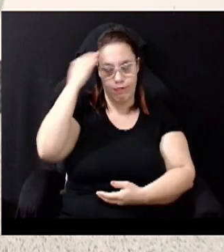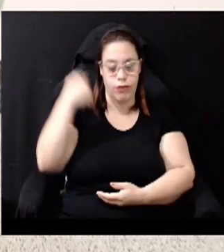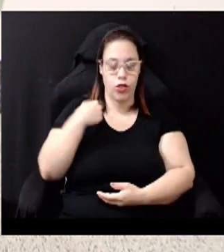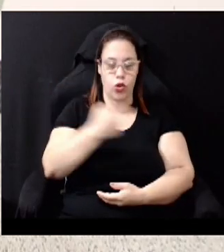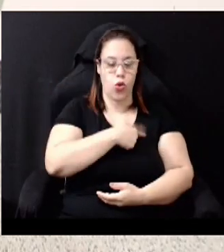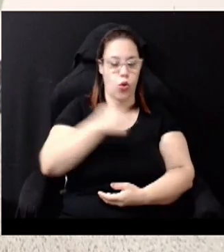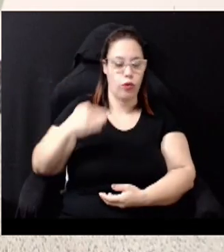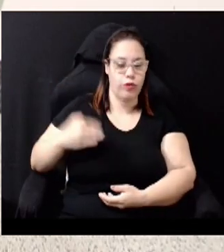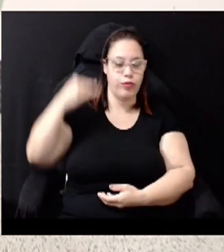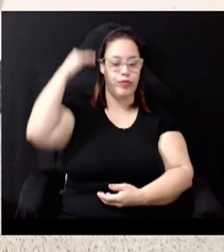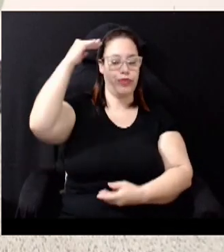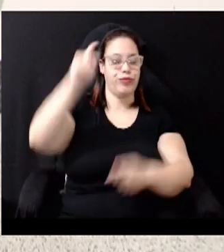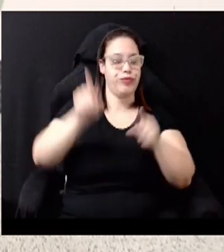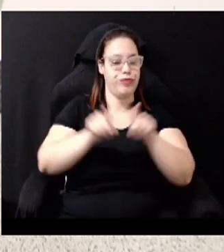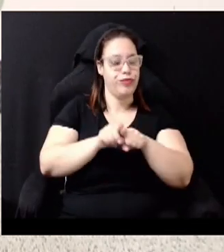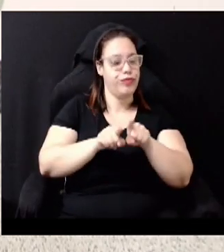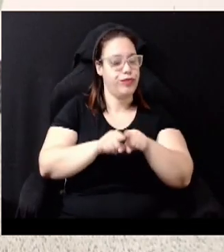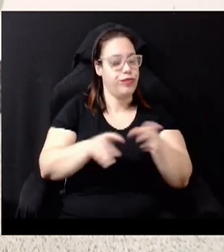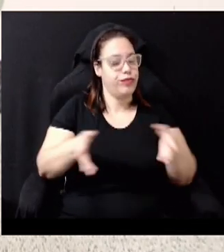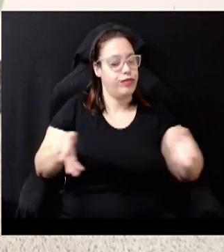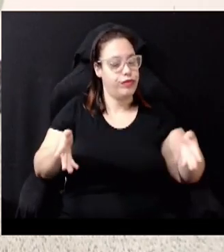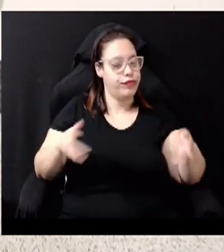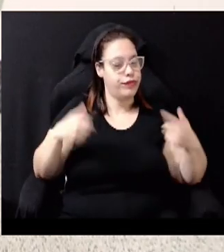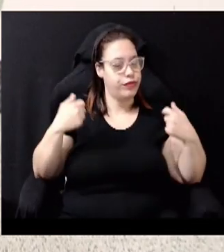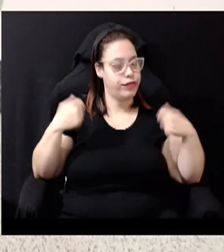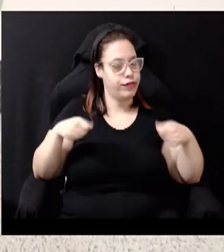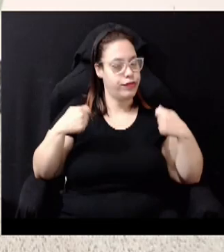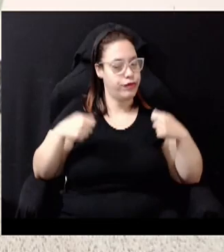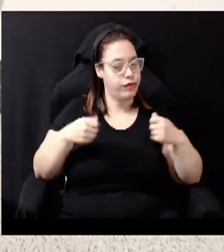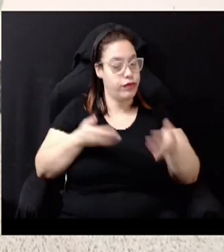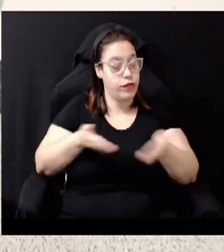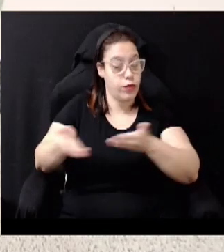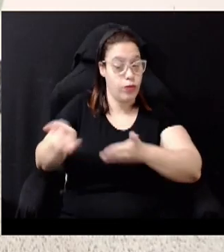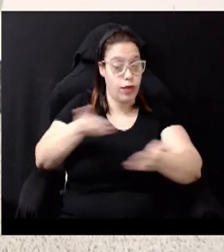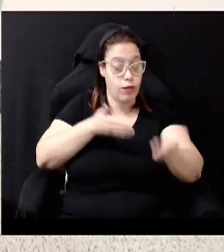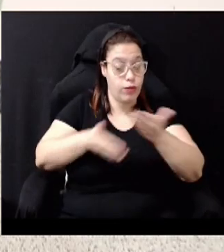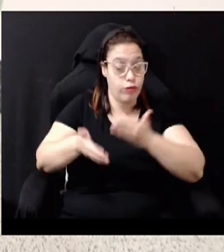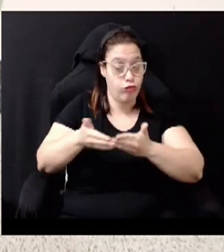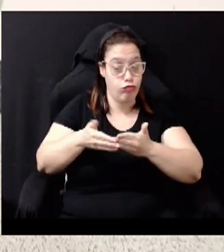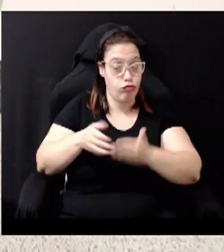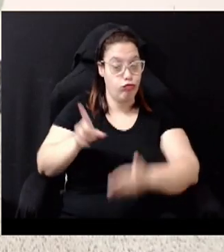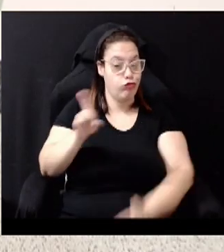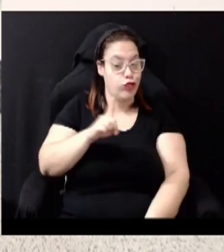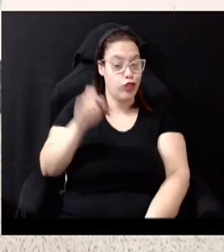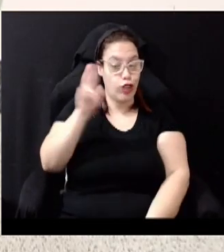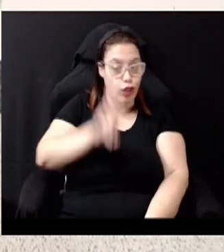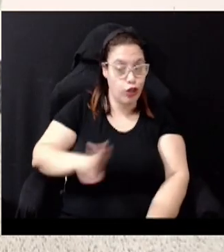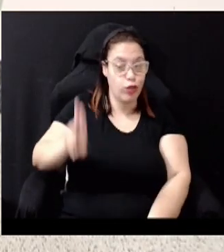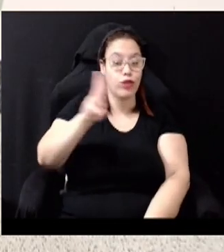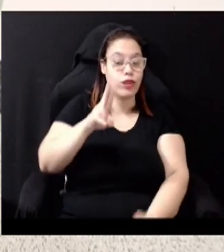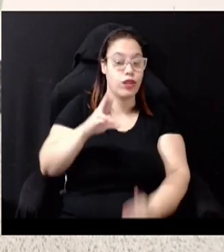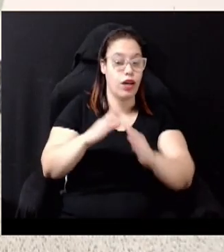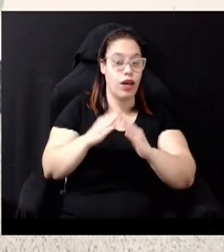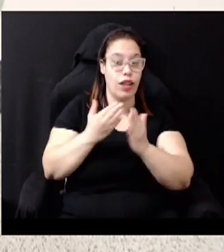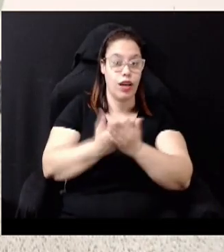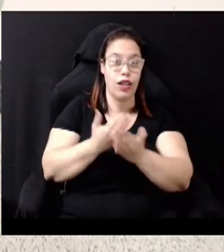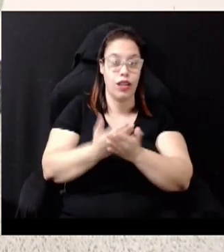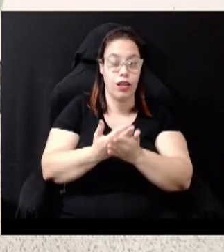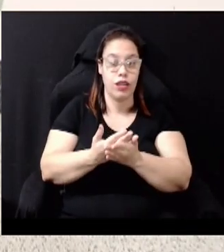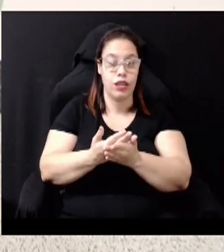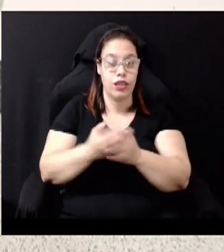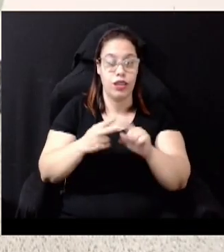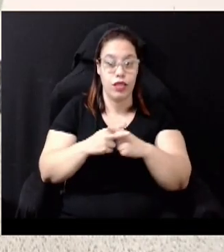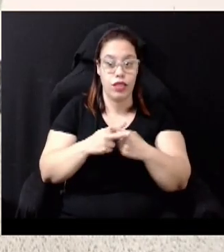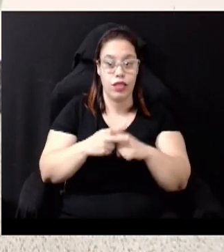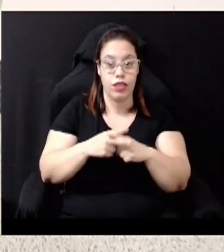também precisamos passar por esse processo de não usar o equipamento na escola, porque ele também é uma ferramenta de uso de